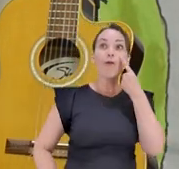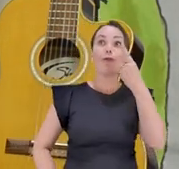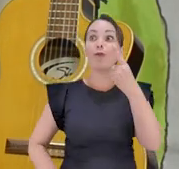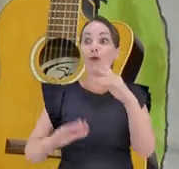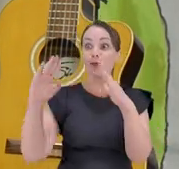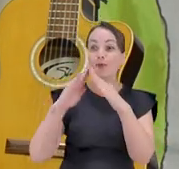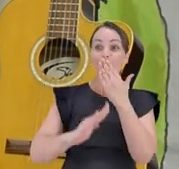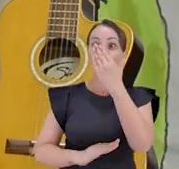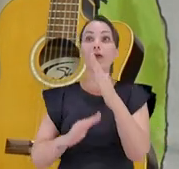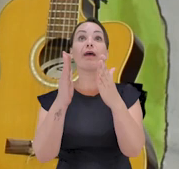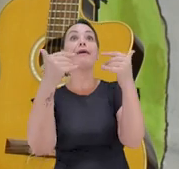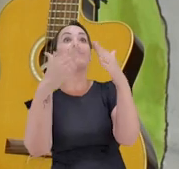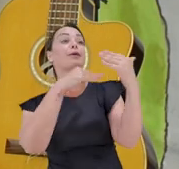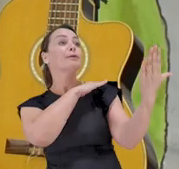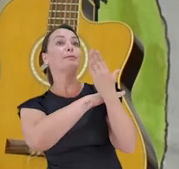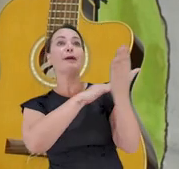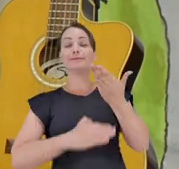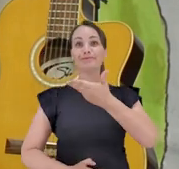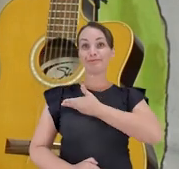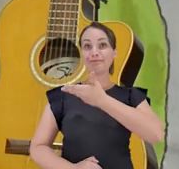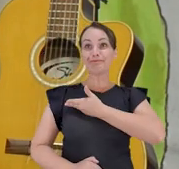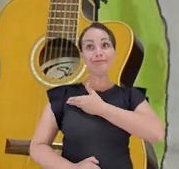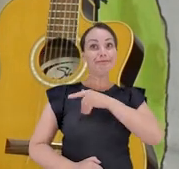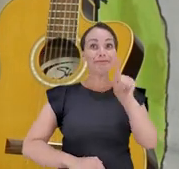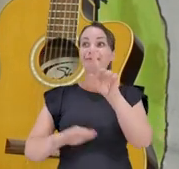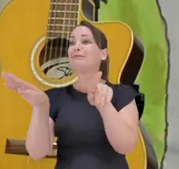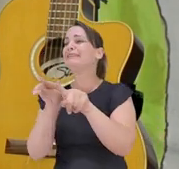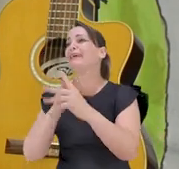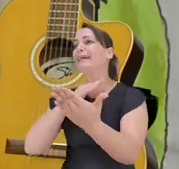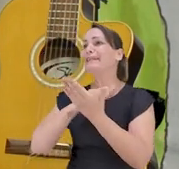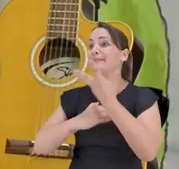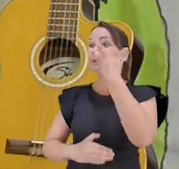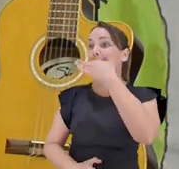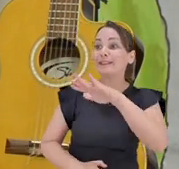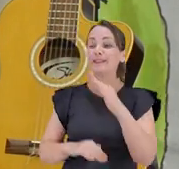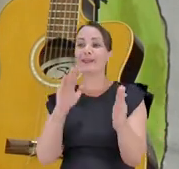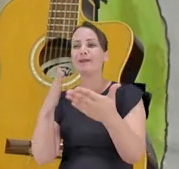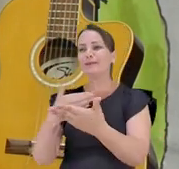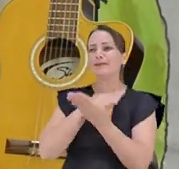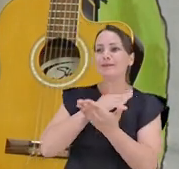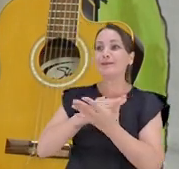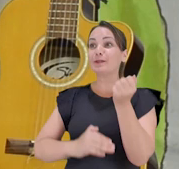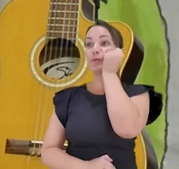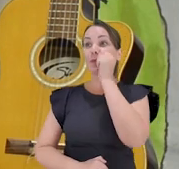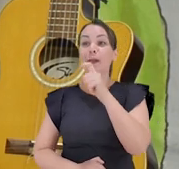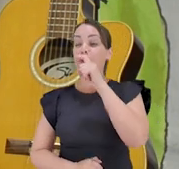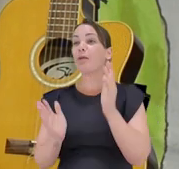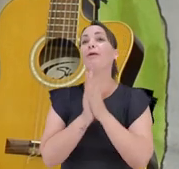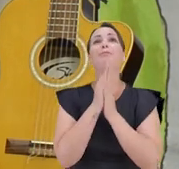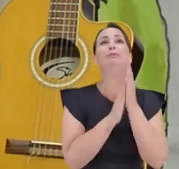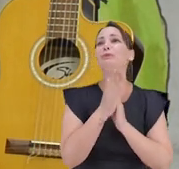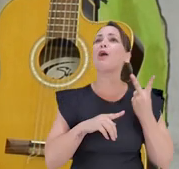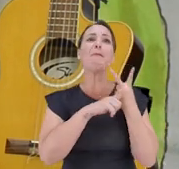da casa e pediu ajuda para os amigos, para as crianças, para as mães, para os pais, irem atrás